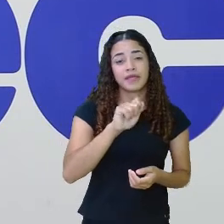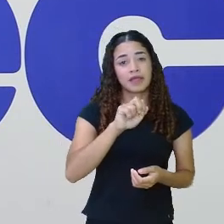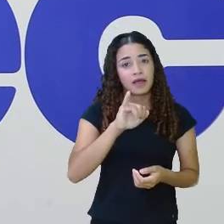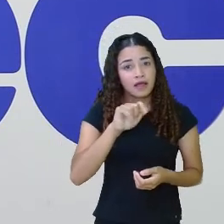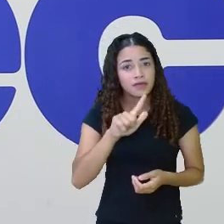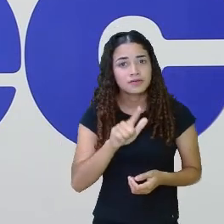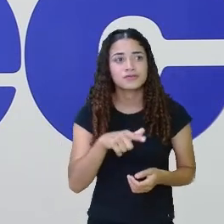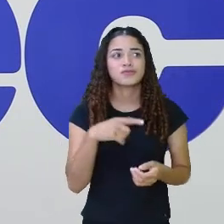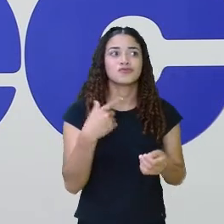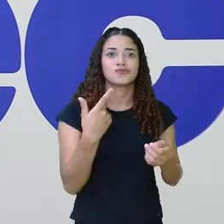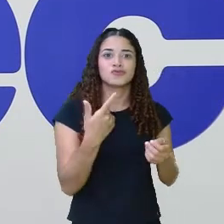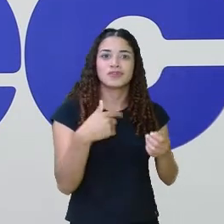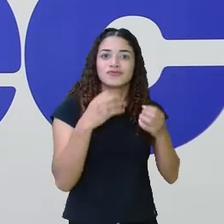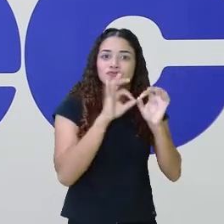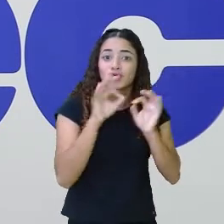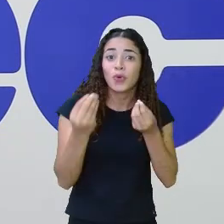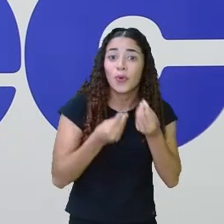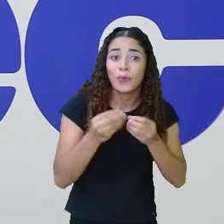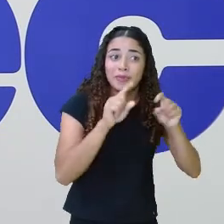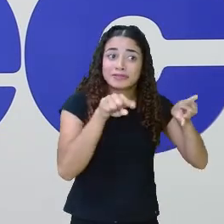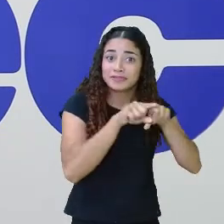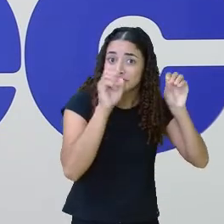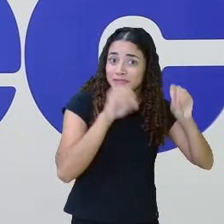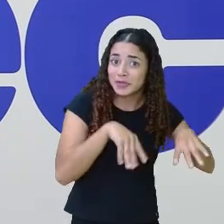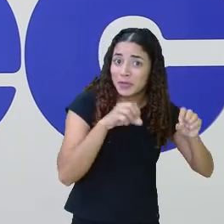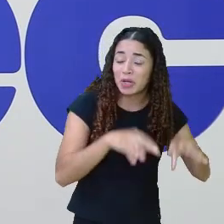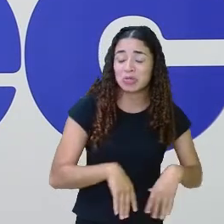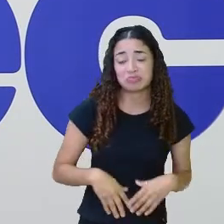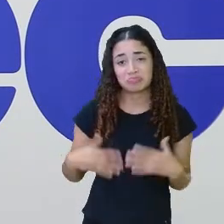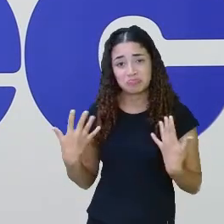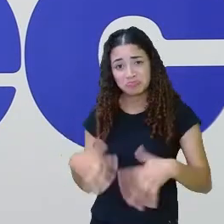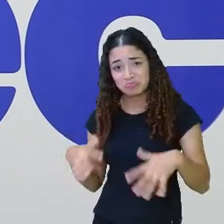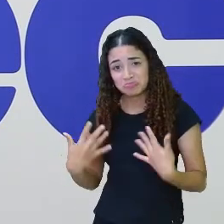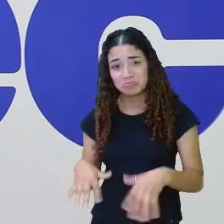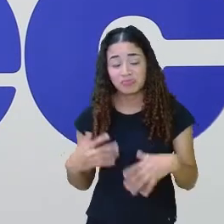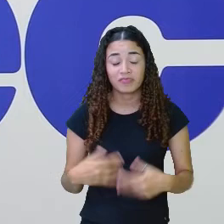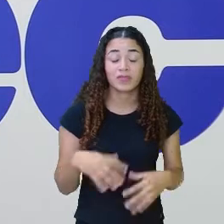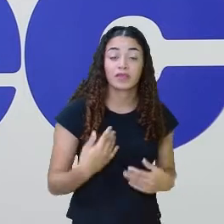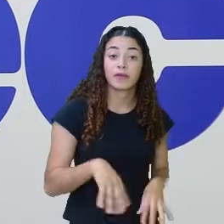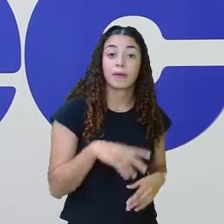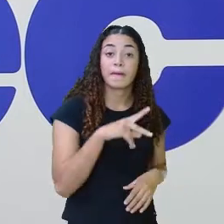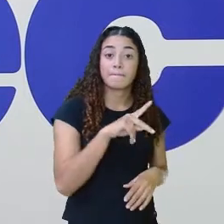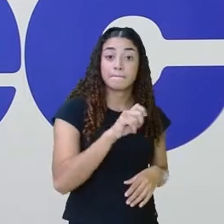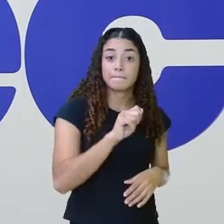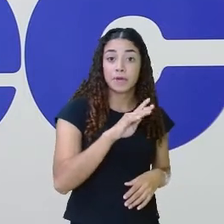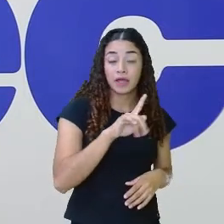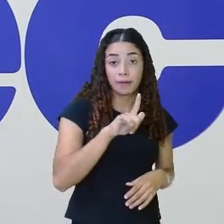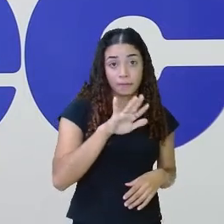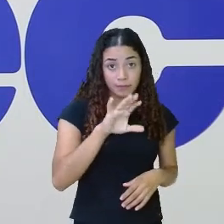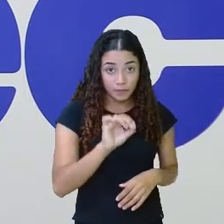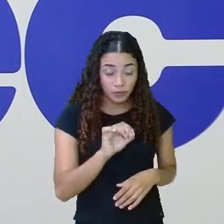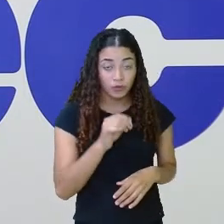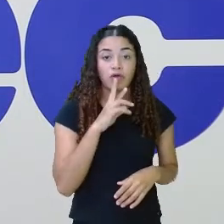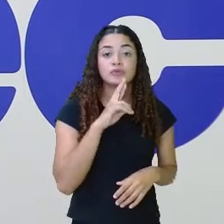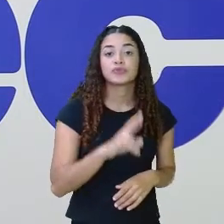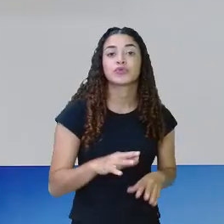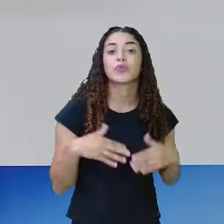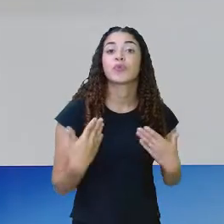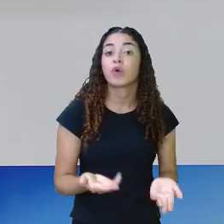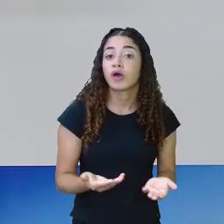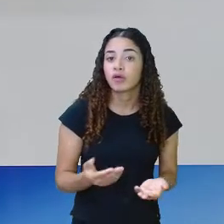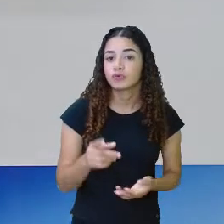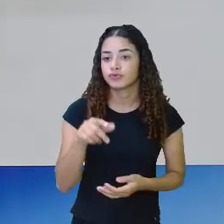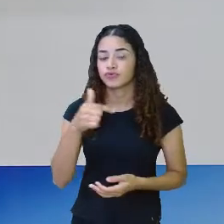na sala. Eu perguntei aqui a escola, daqui a pouco ele me responde. Que maravilhoso. E o Pablo e o Diego responderam aí 2 quilos.